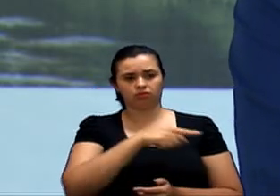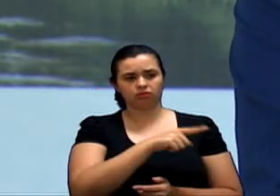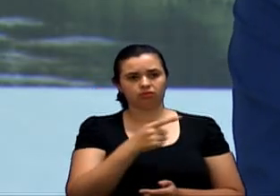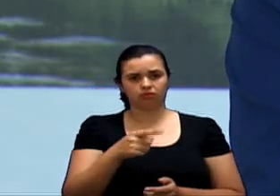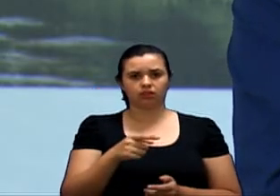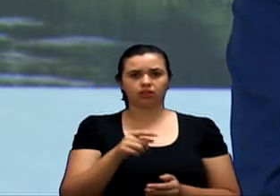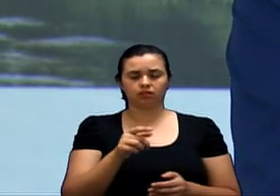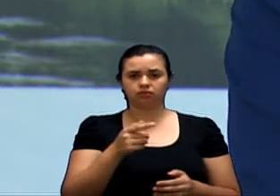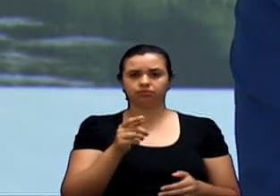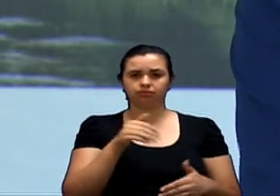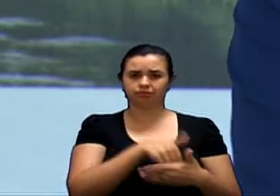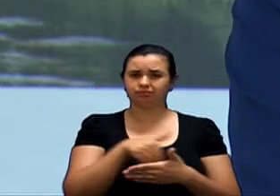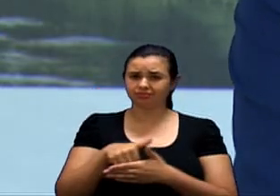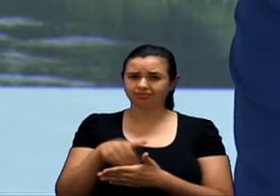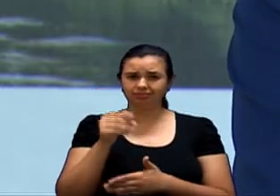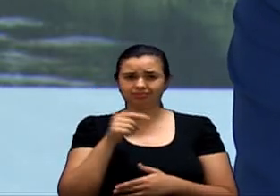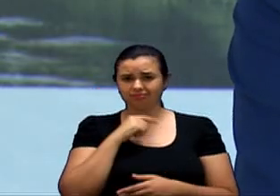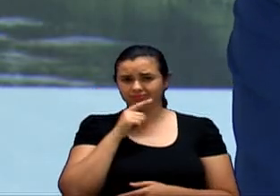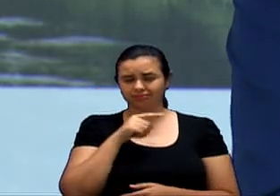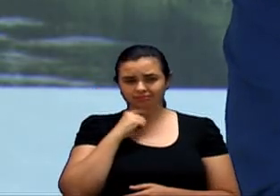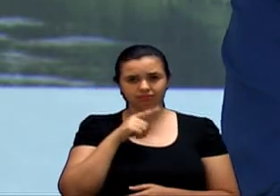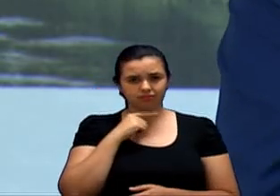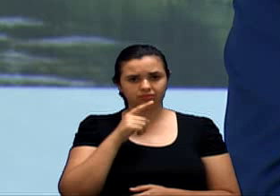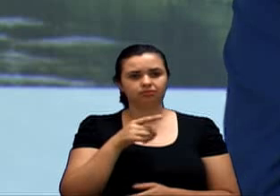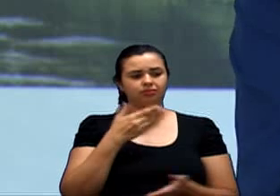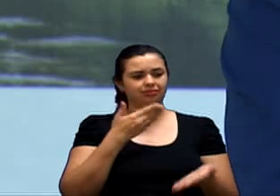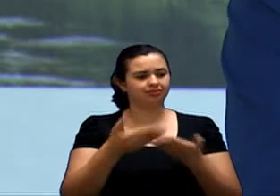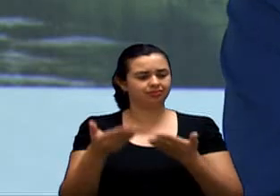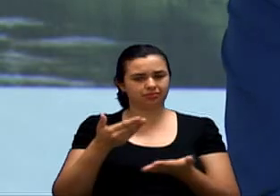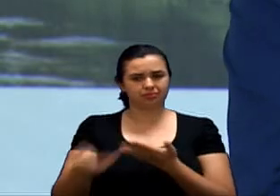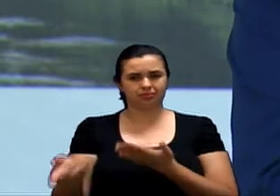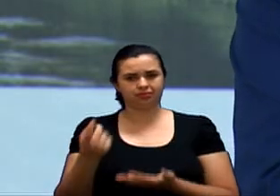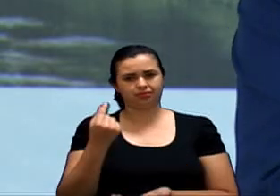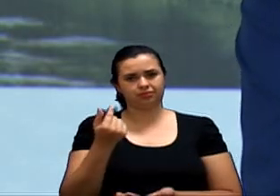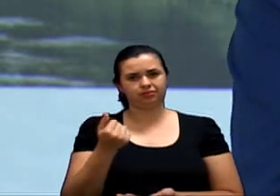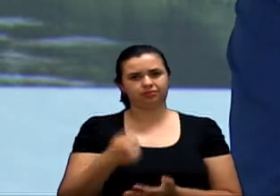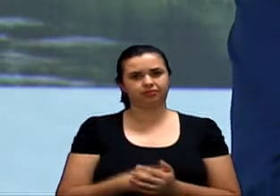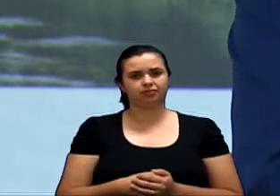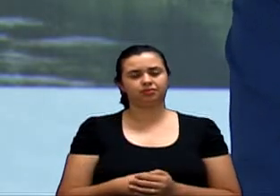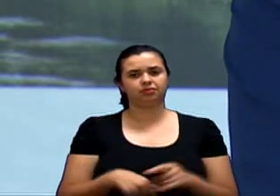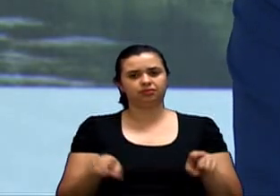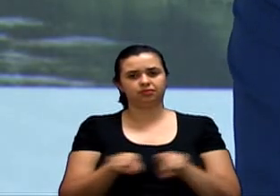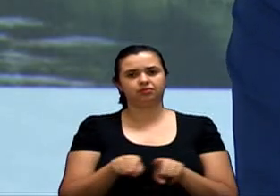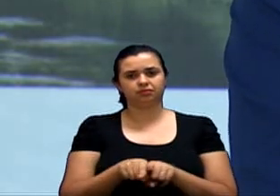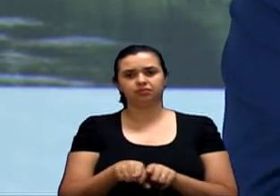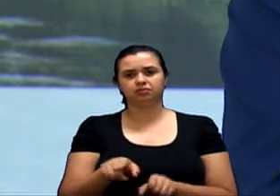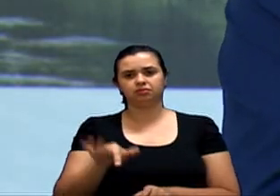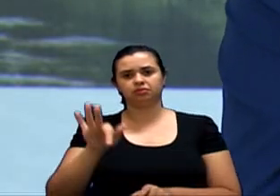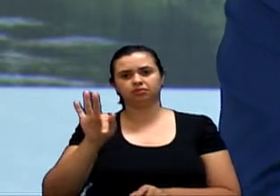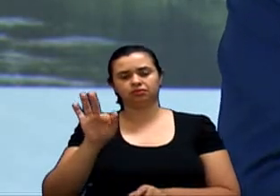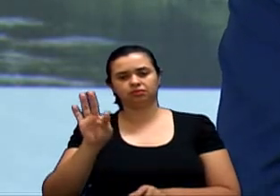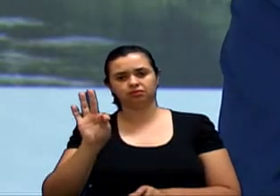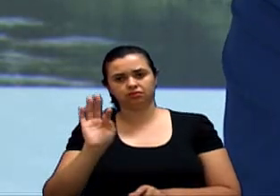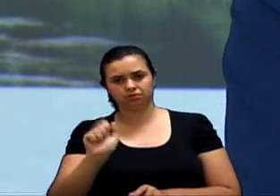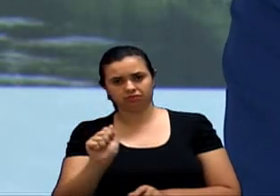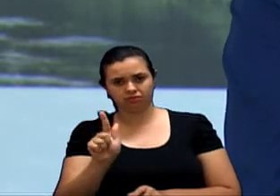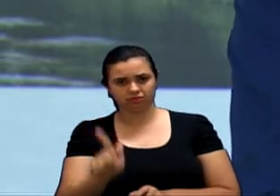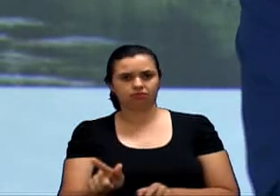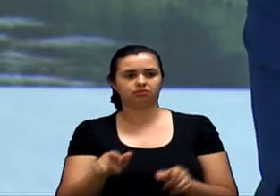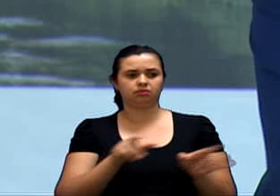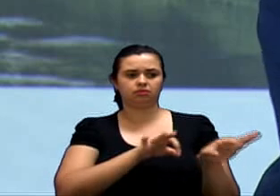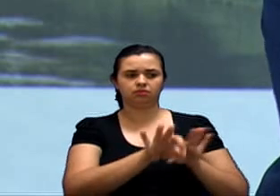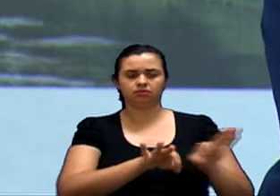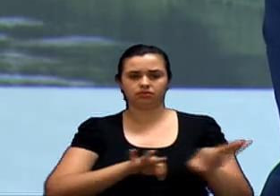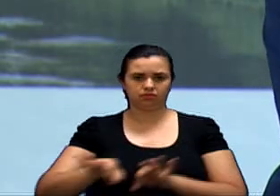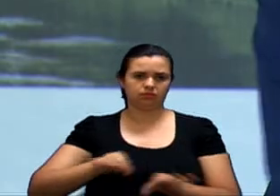momento, perderíamos um aporte de quase 8 milhões e meio. Foi um pouco numa folgadilha a questão do TAG. Estamos resolvendo todo o trabalho, o compromisso que foi